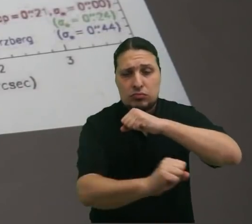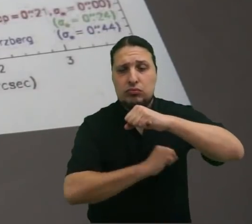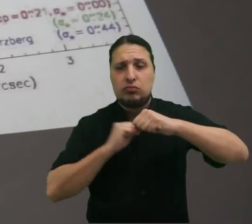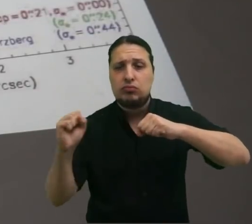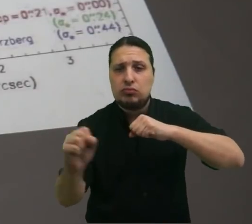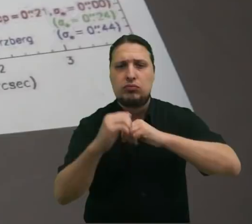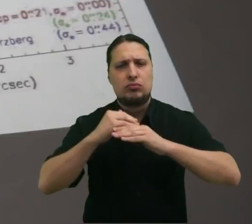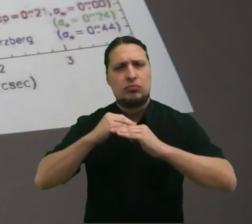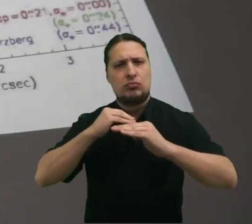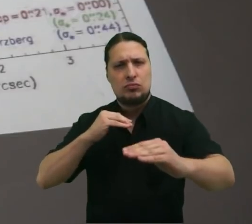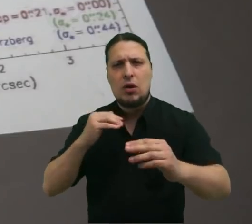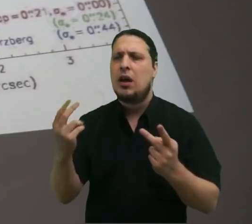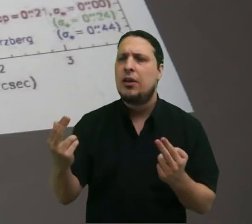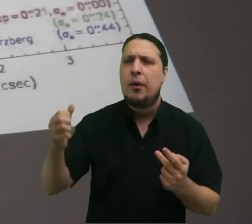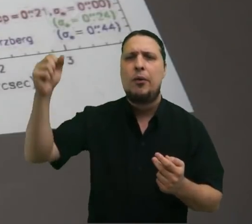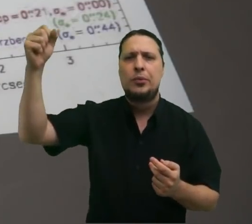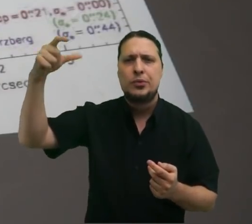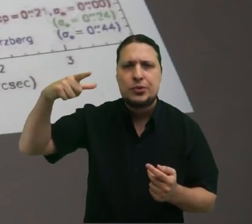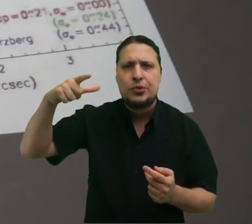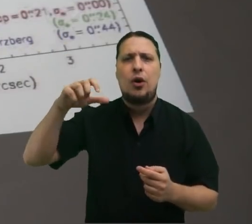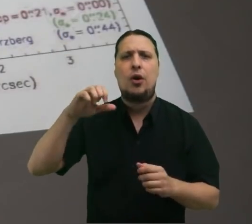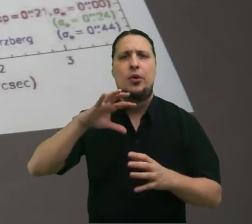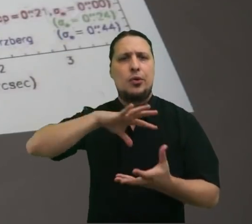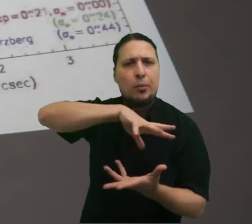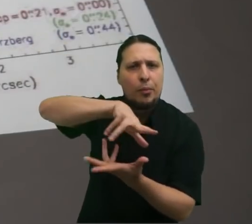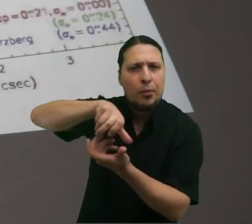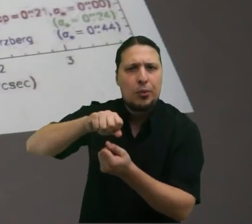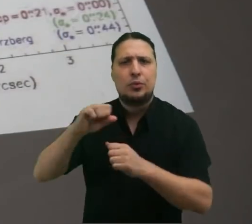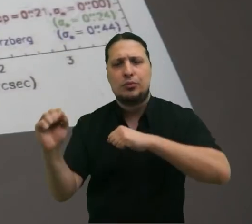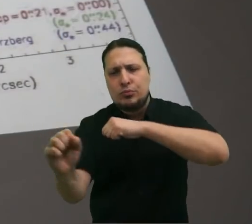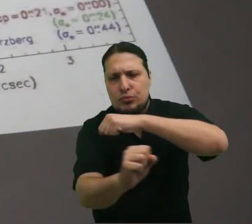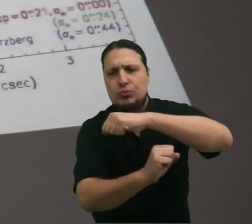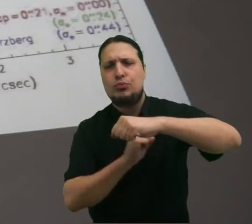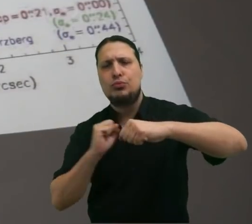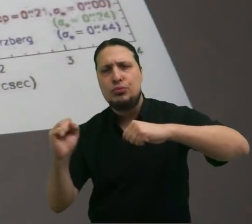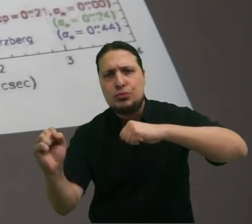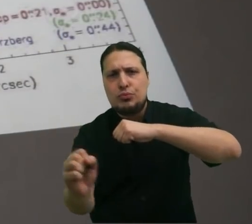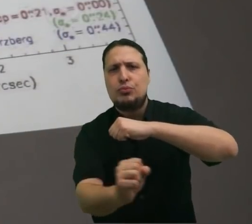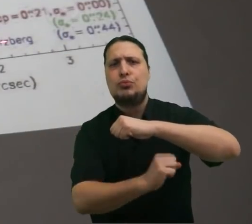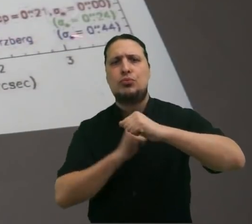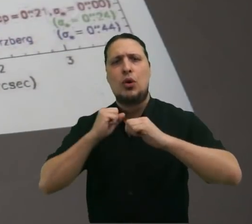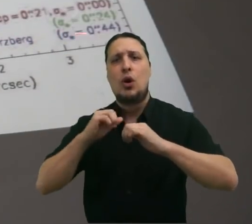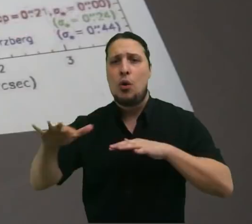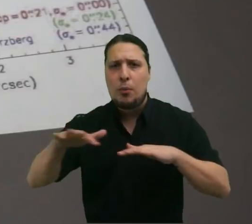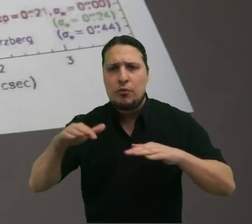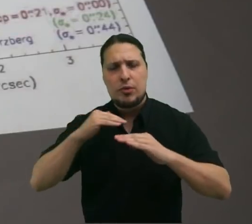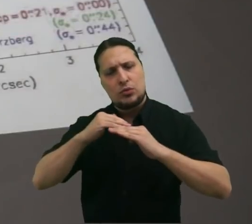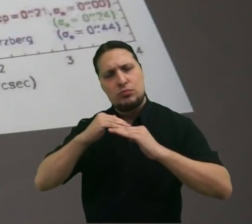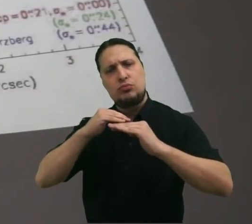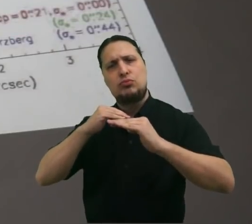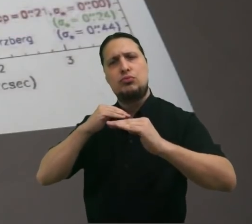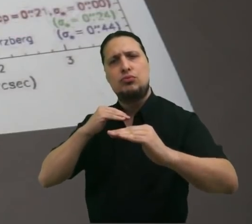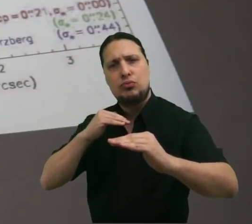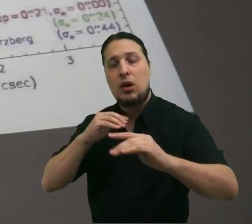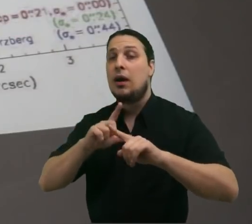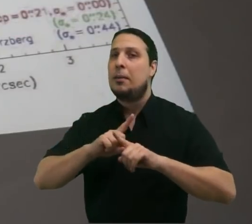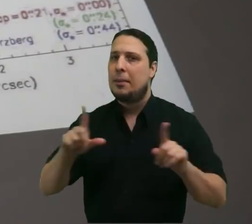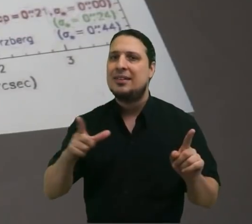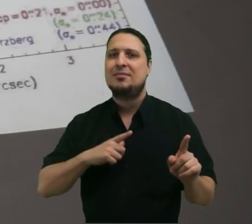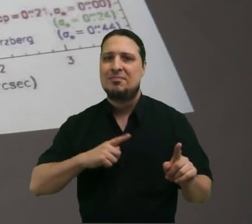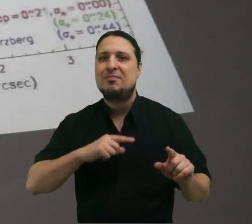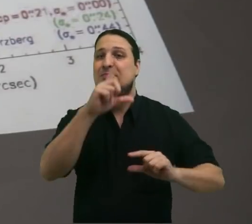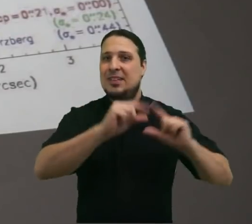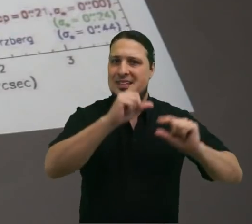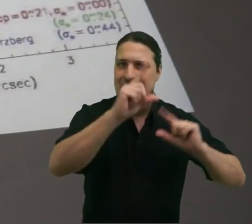espacial Hubble. Então isso aqui é a velocidade em relação ao centro. Os verdes, tá, observados com telescópios em terra, que